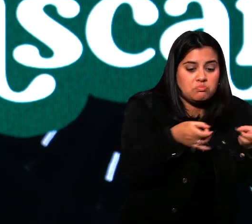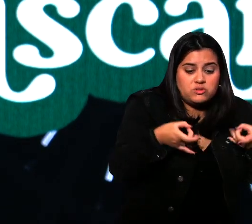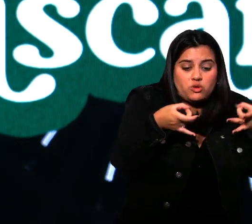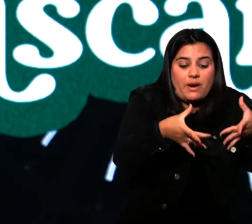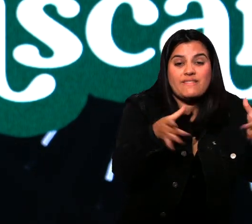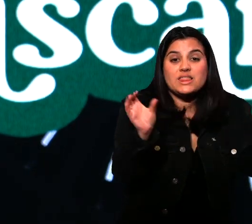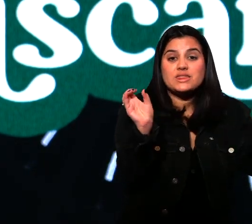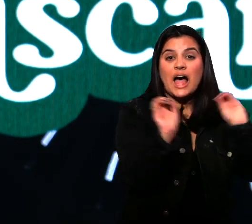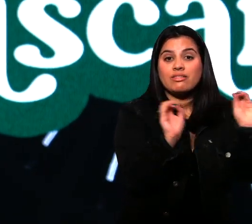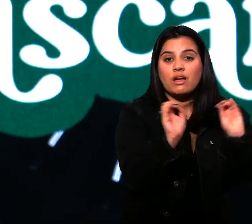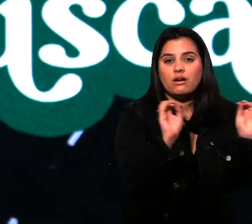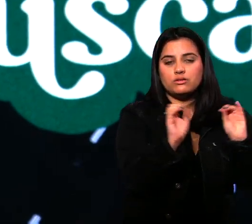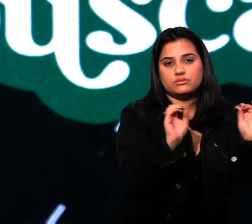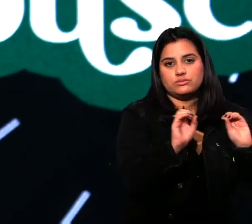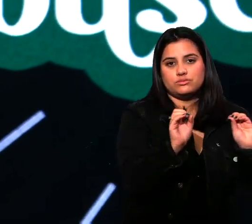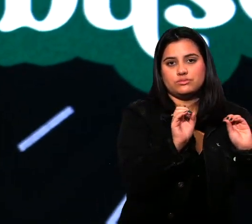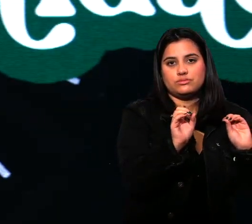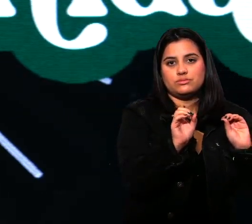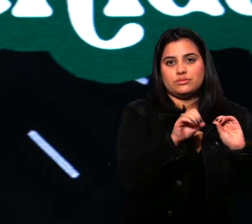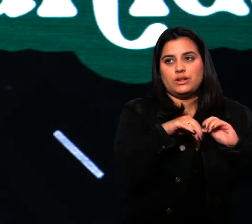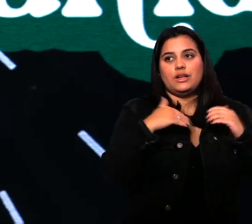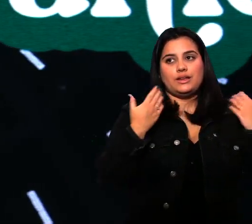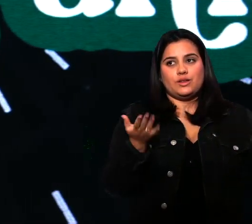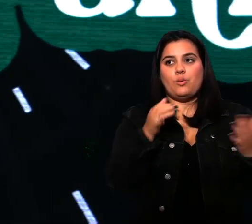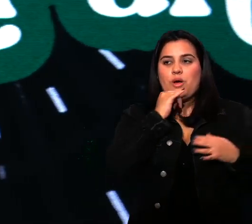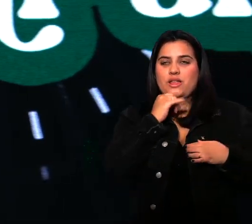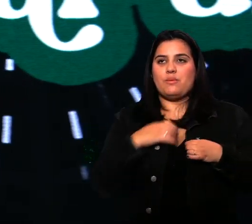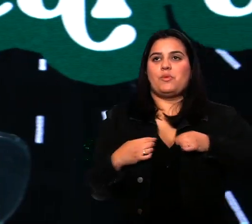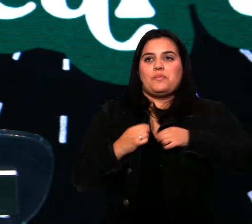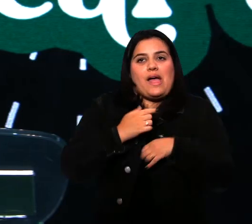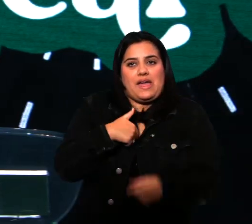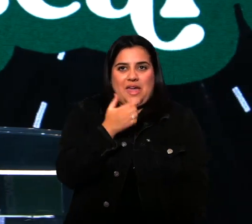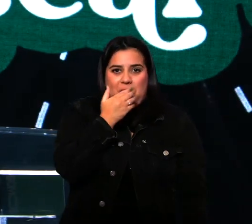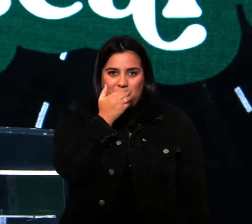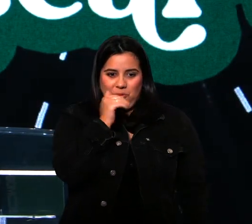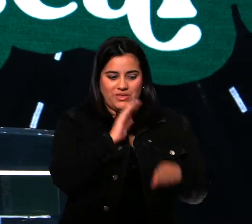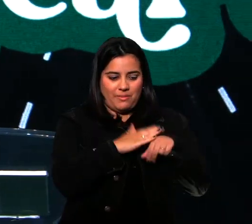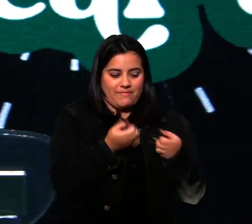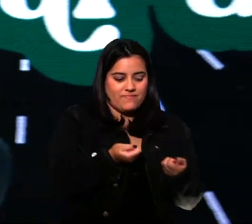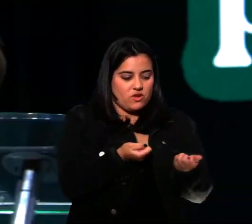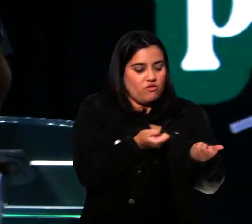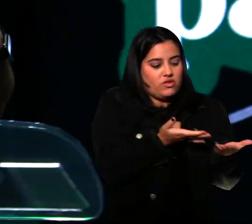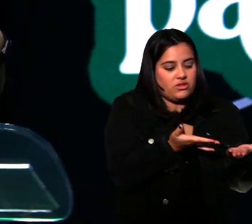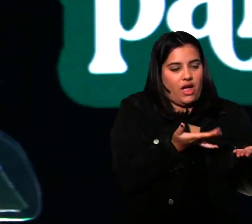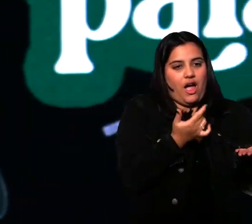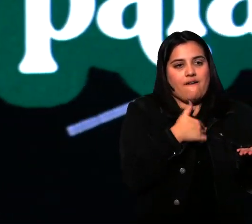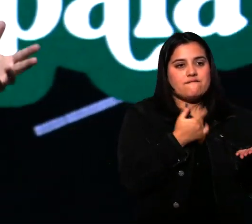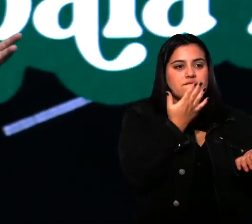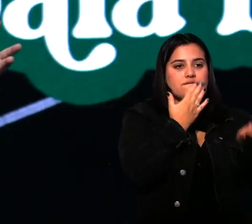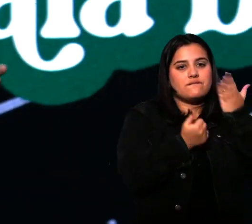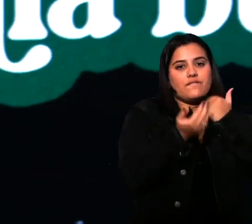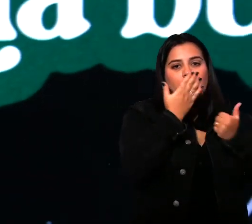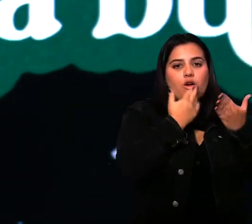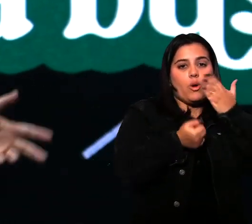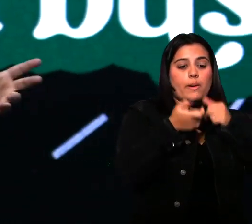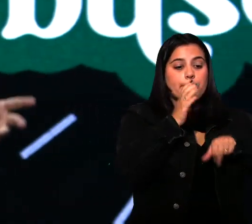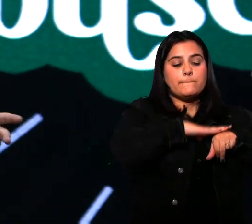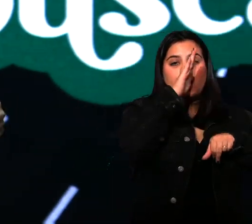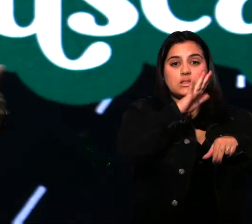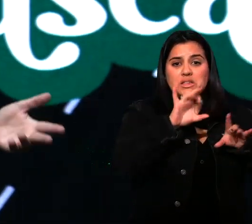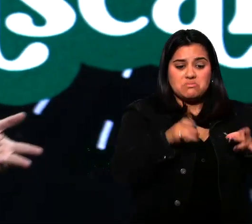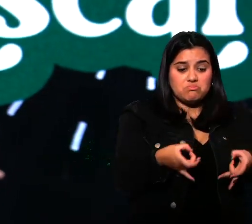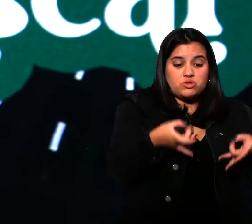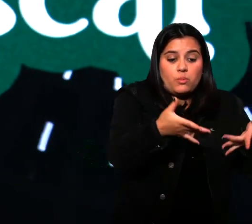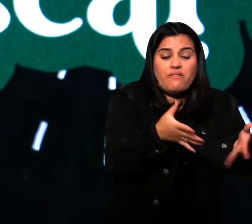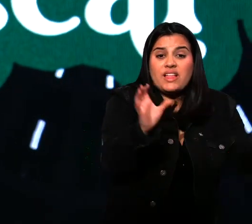essa? Muitas vezes aqueles que iam trazer mais coisas, eles mesmos se empanturravam com tudo o que comiam e não